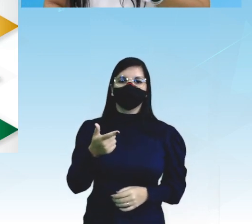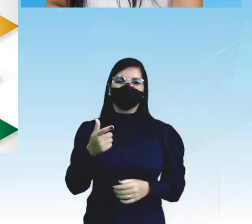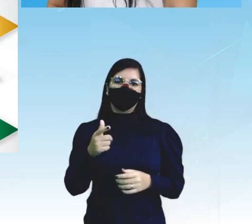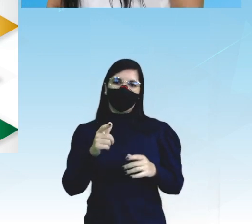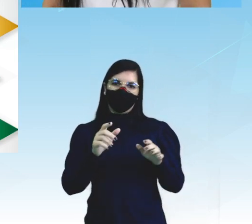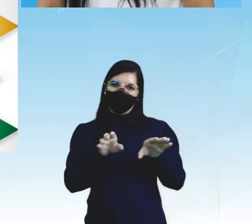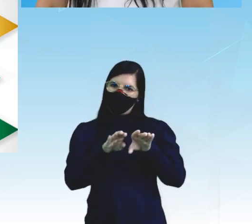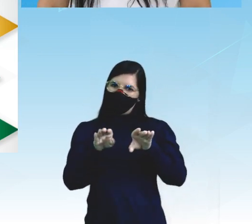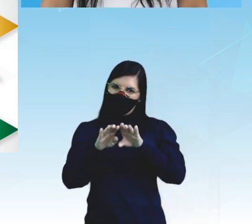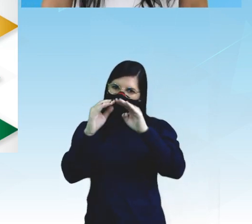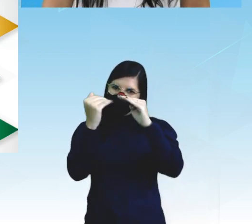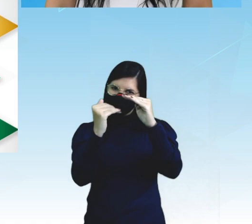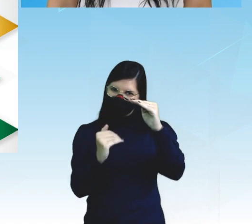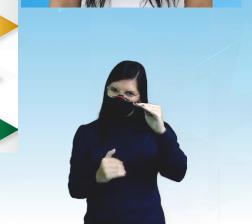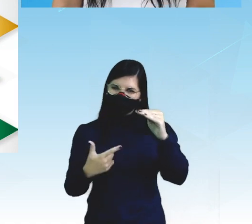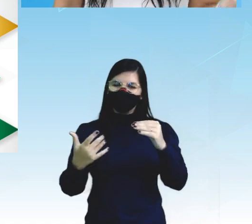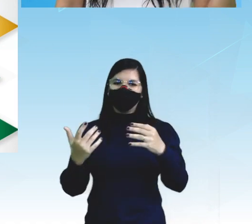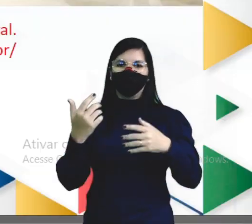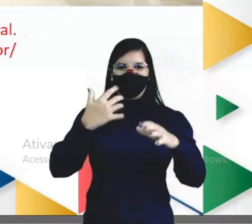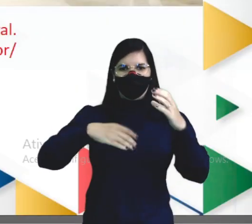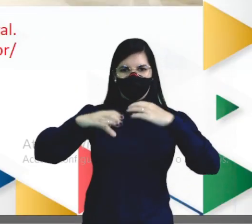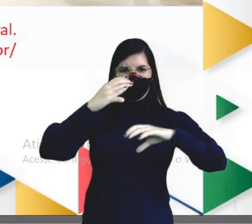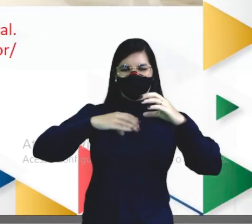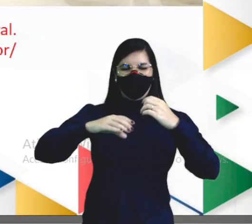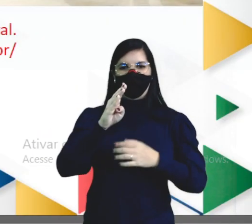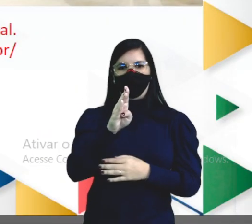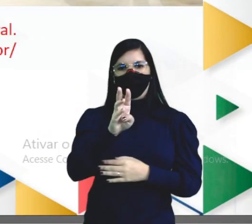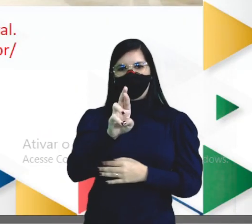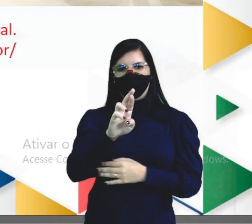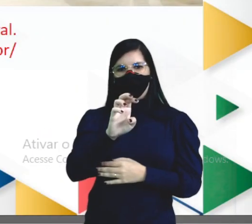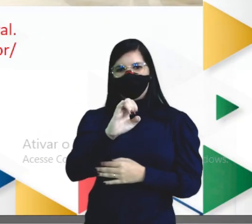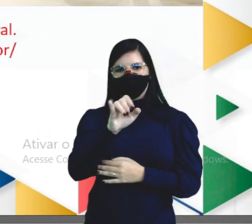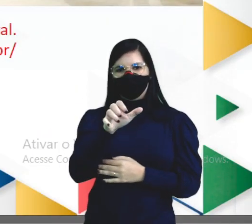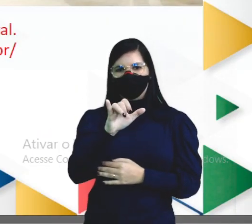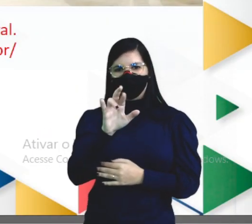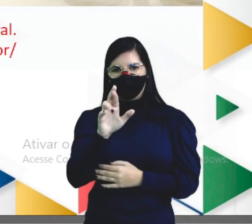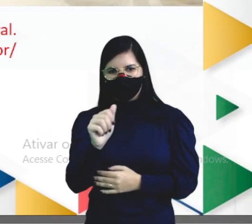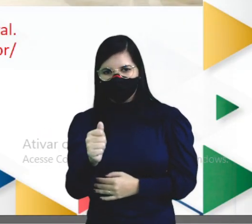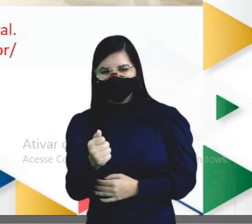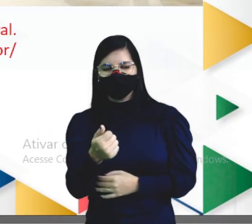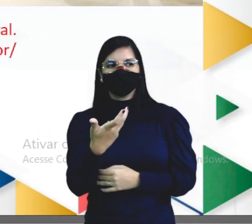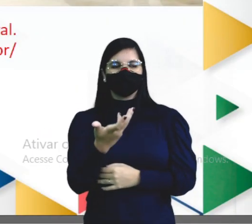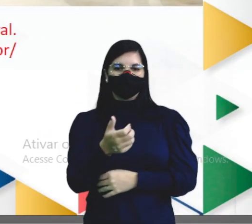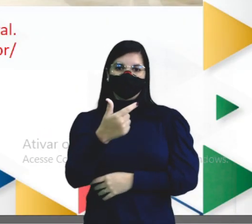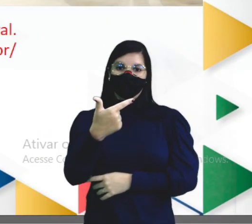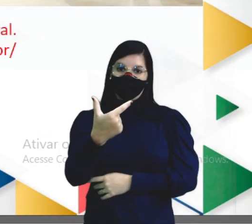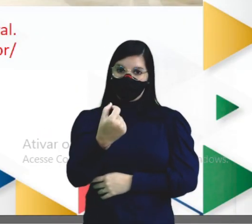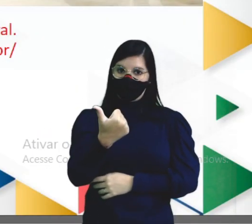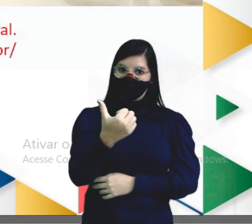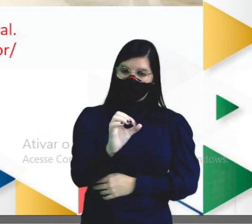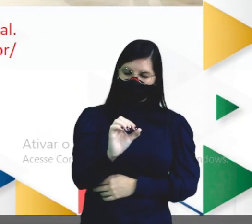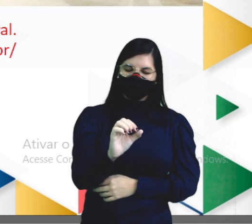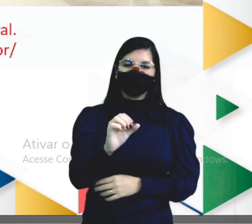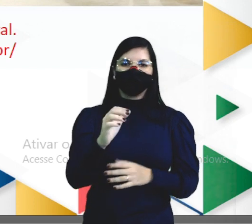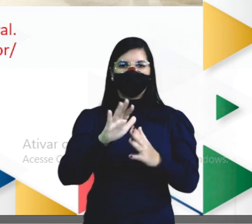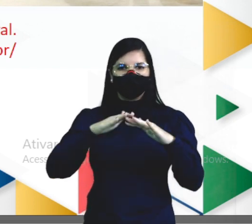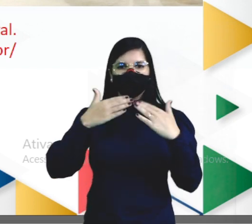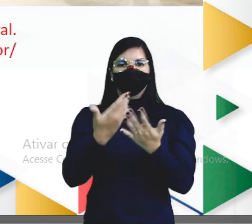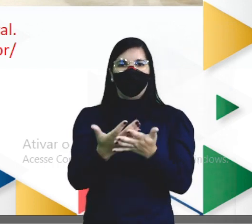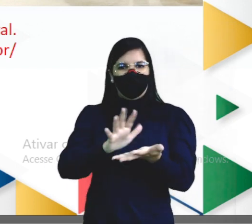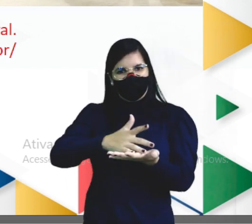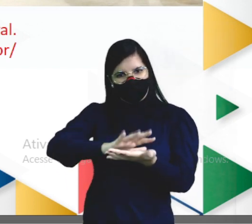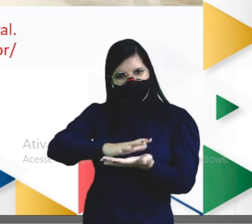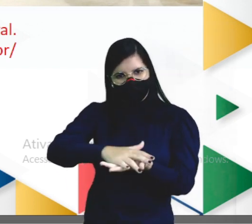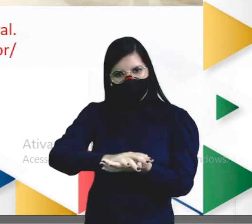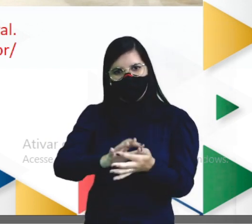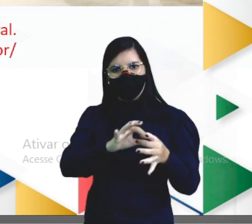rimas surpreendentes e a música brejeira. Em 2010, a Escola de Samba Unidos da Vila Isabel apresentou o enredo do carnaval com o